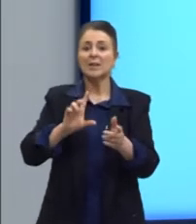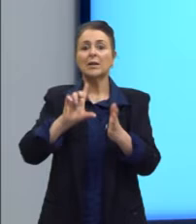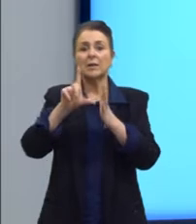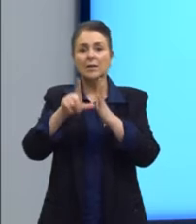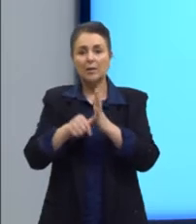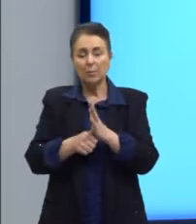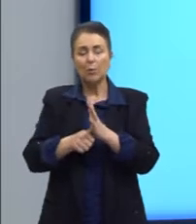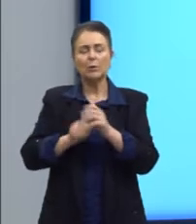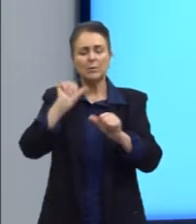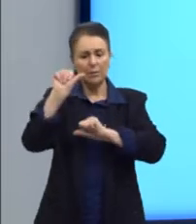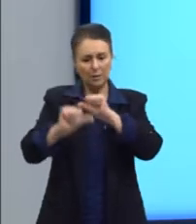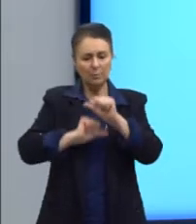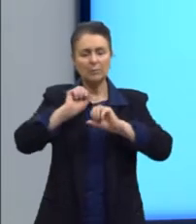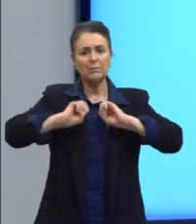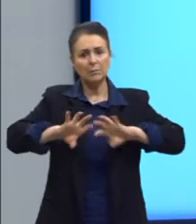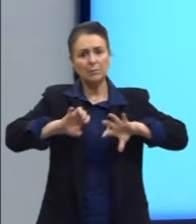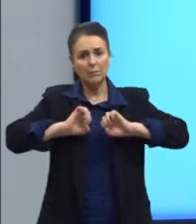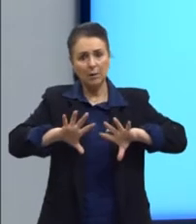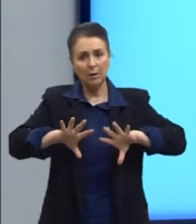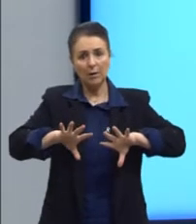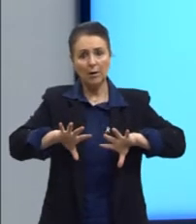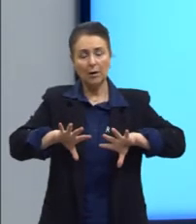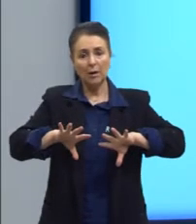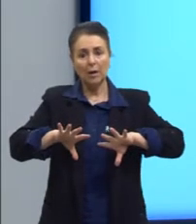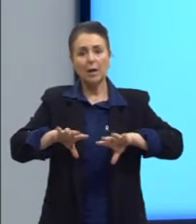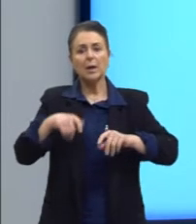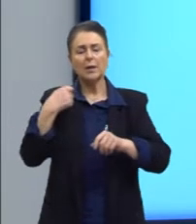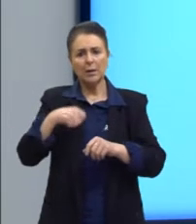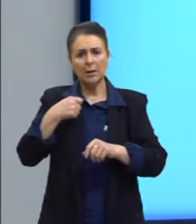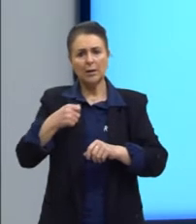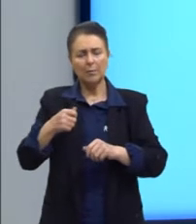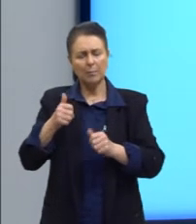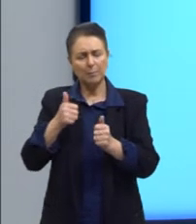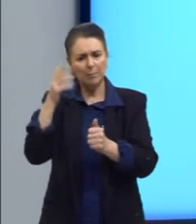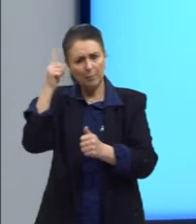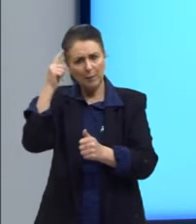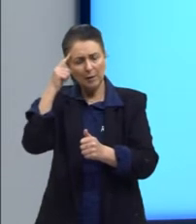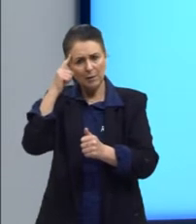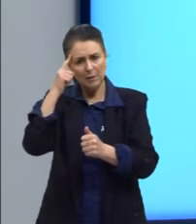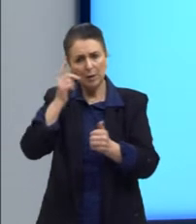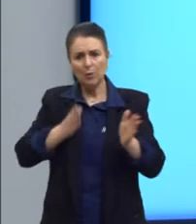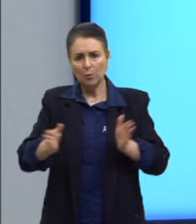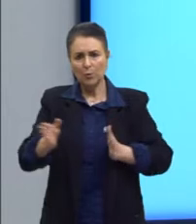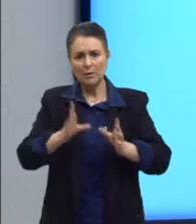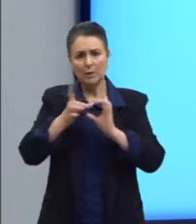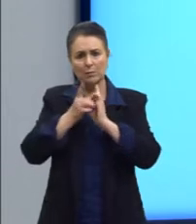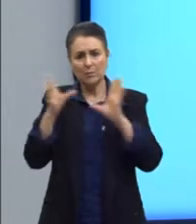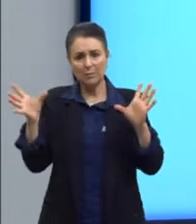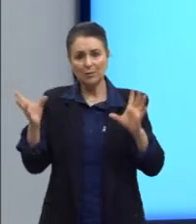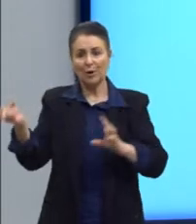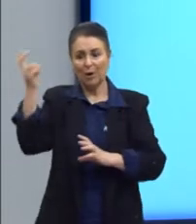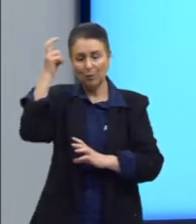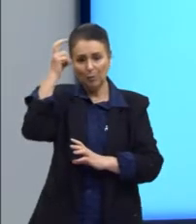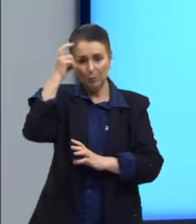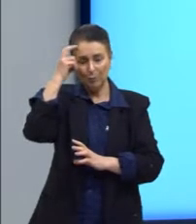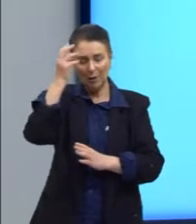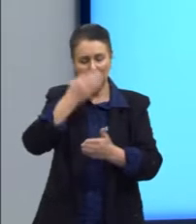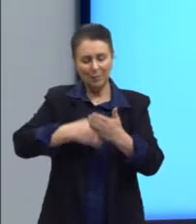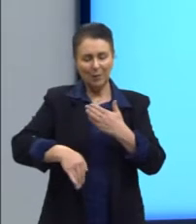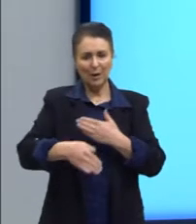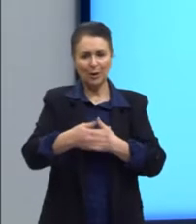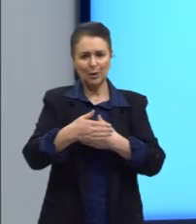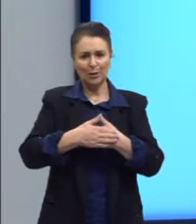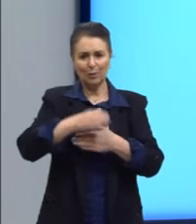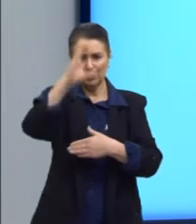uma reformulação educacional que vise ao acesso democrático à cultura para todo cidadão brasileiro.